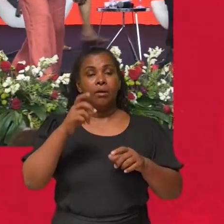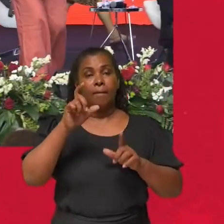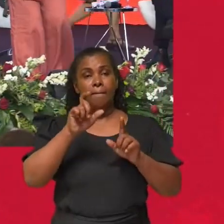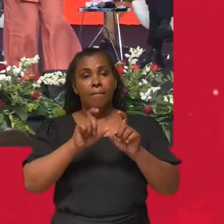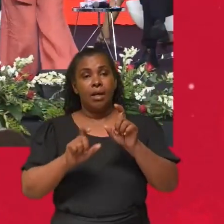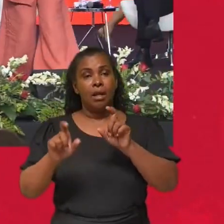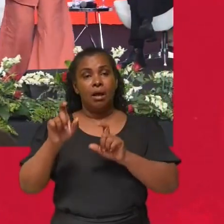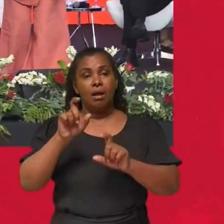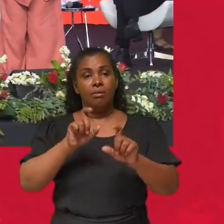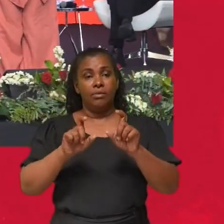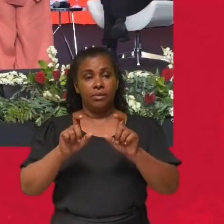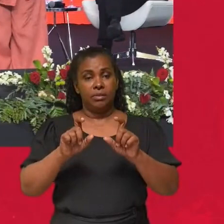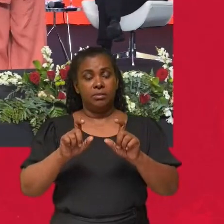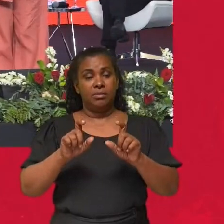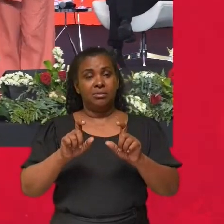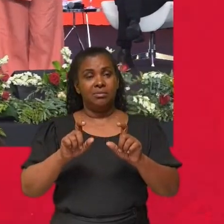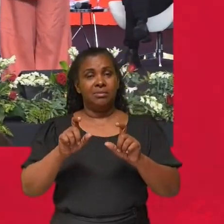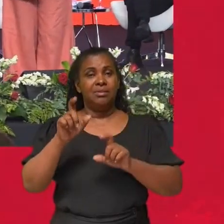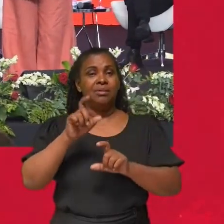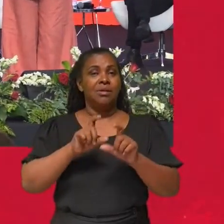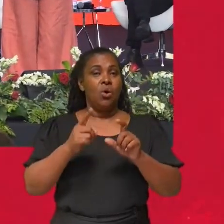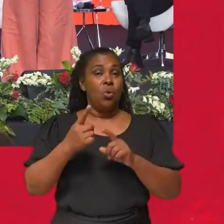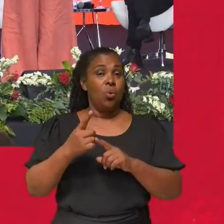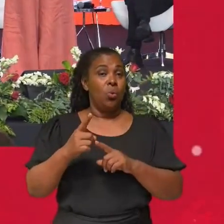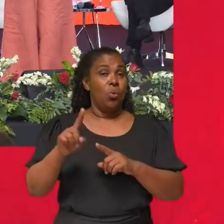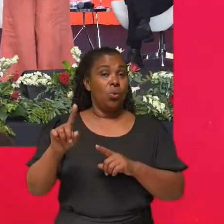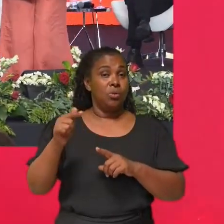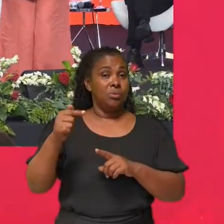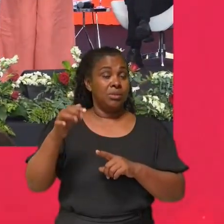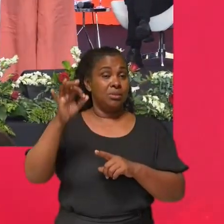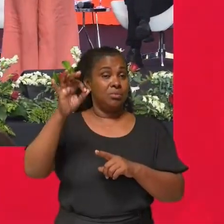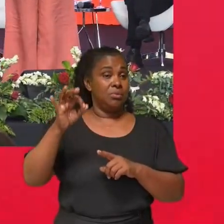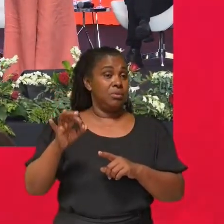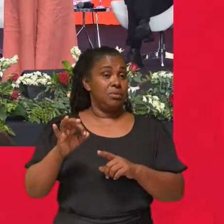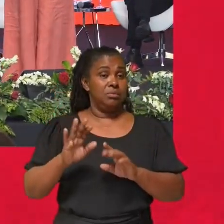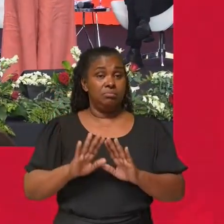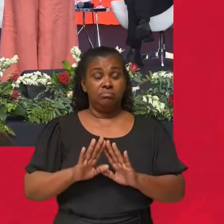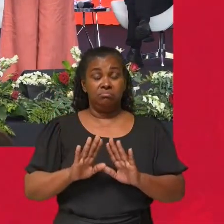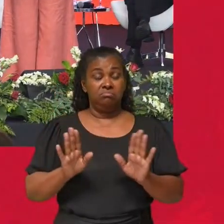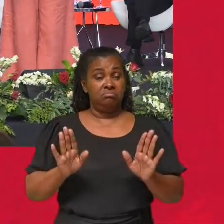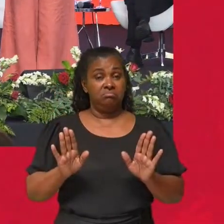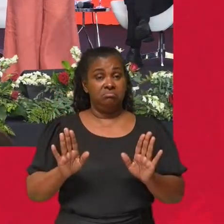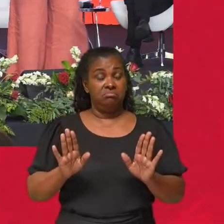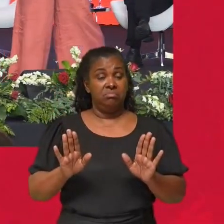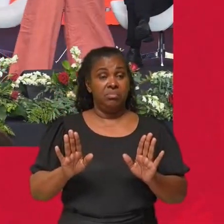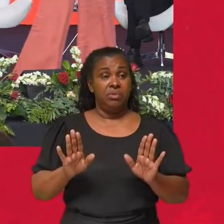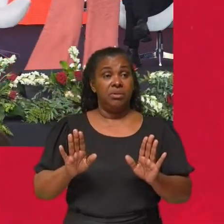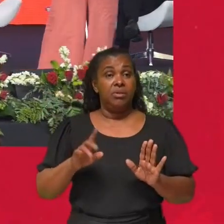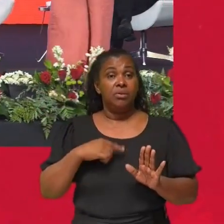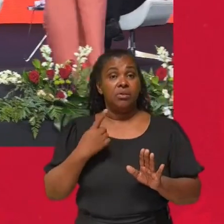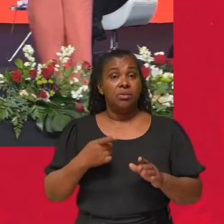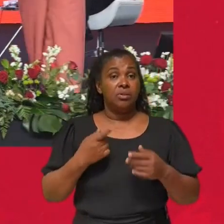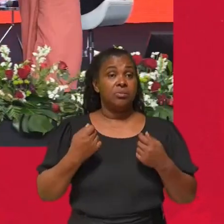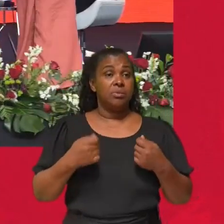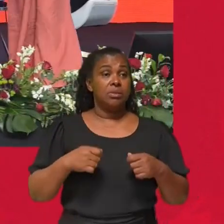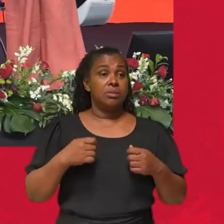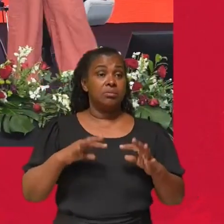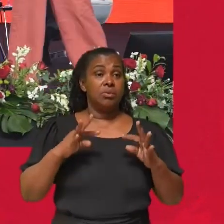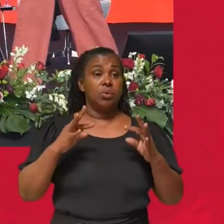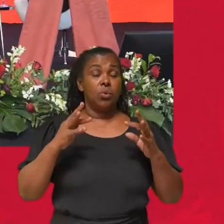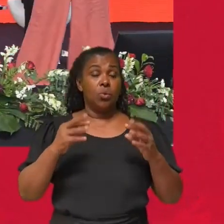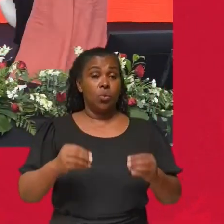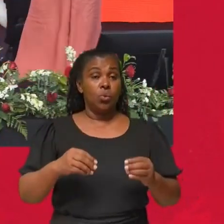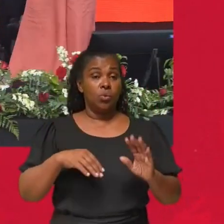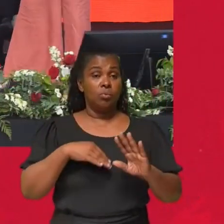gente, 7%. O que nós precisamos em todo o processo relacional